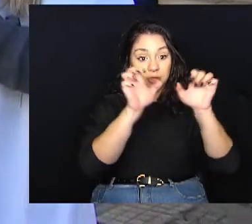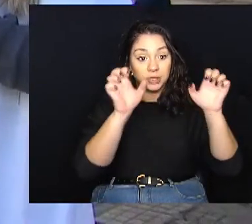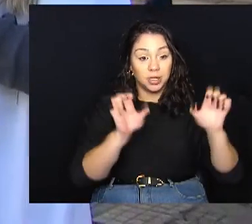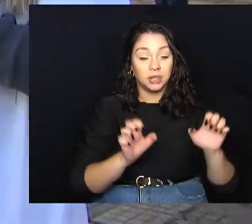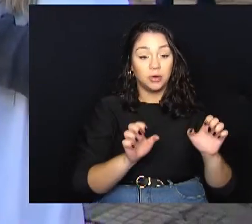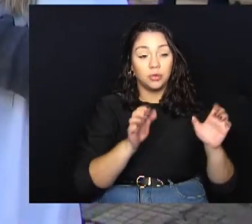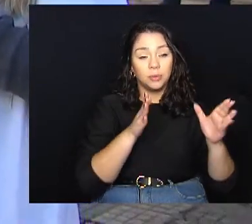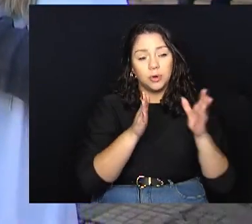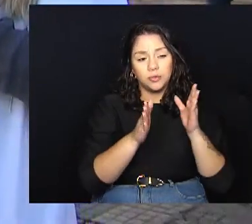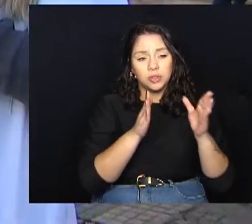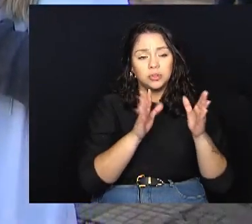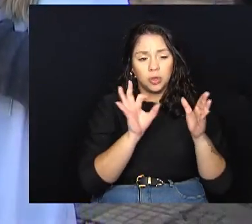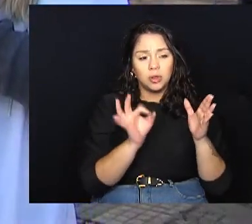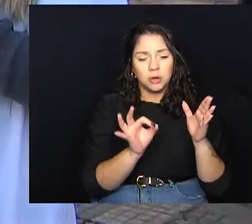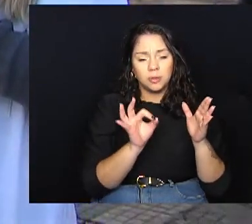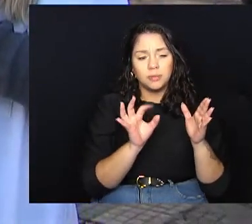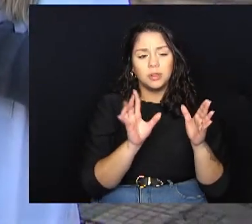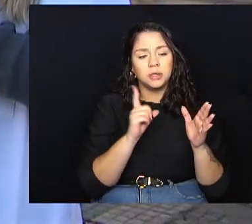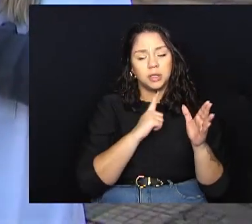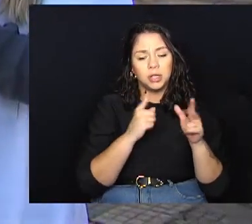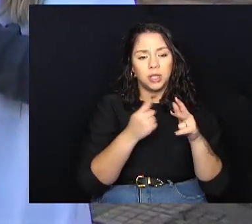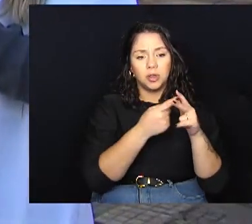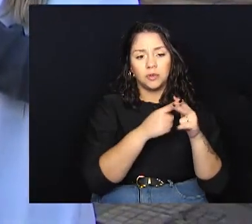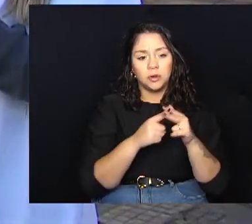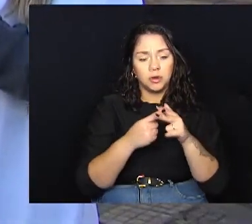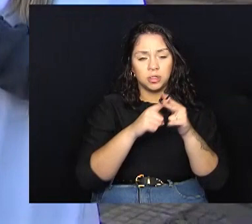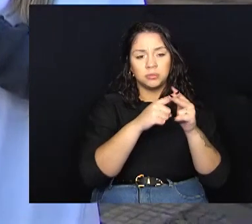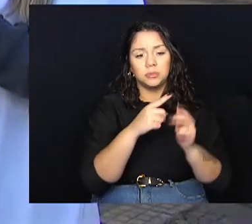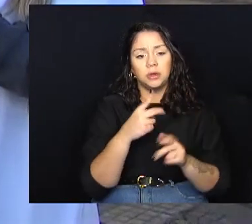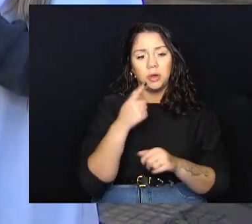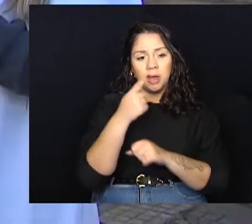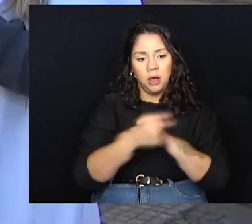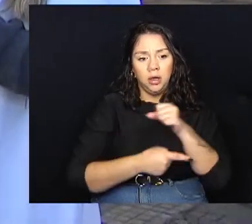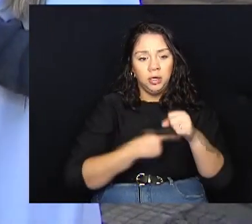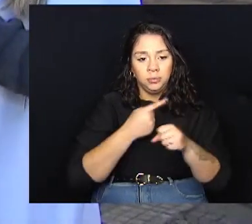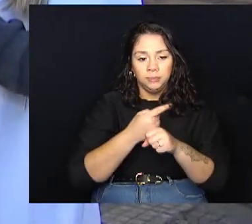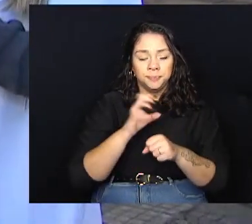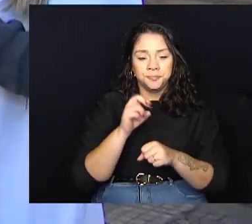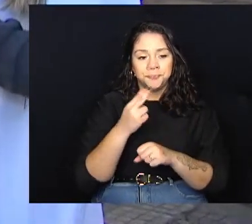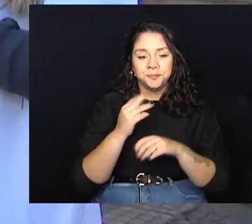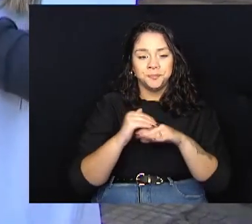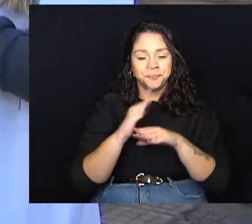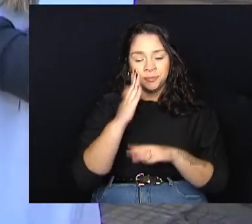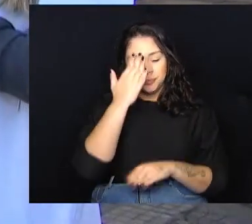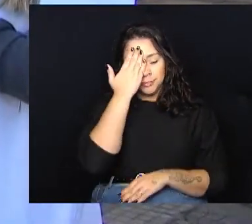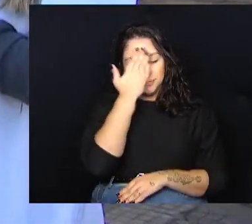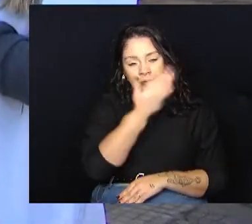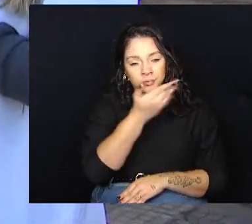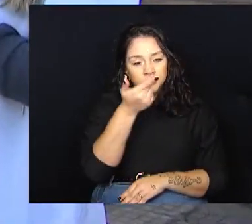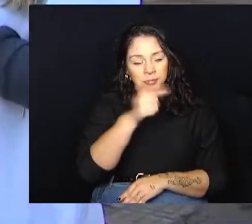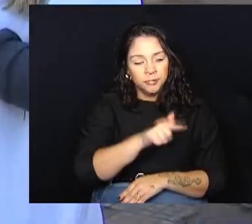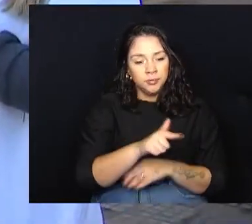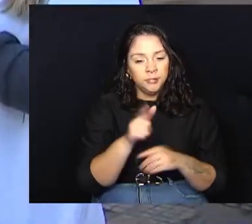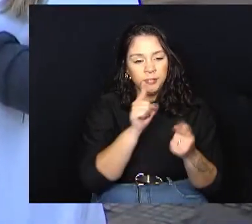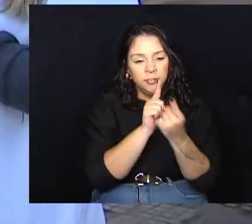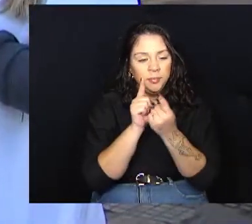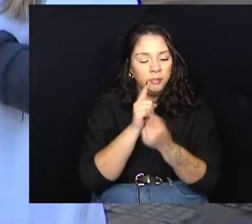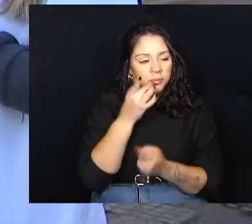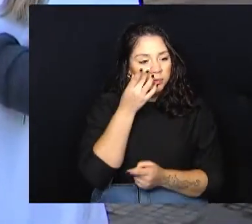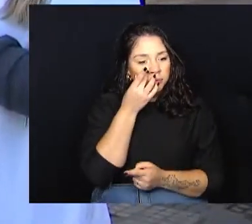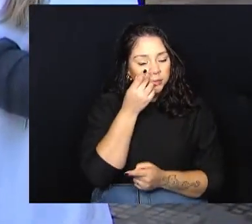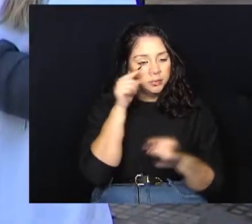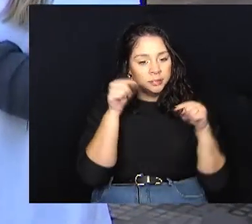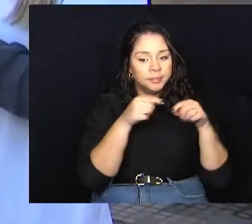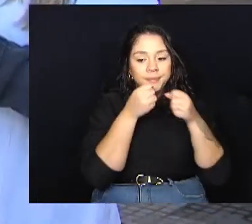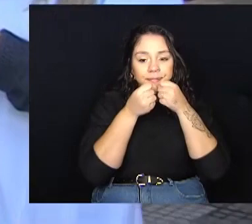provisória É verdade a reforma deve durar em torno de um ano ou mais muito obrigado Mais uma vez por atender ao vivo a nossa